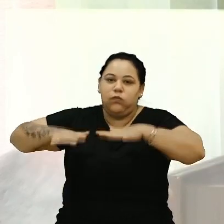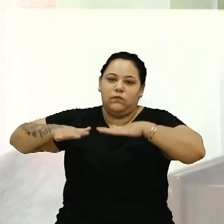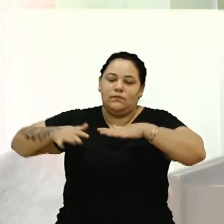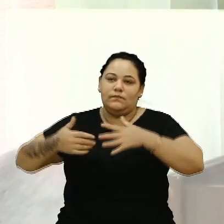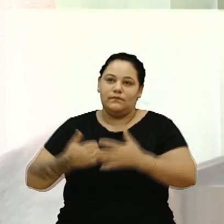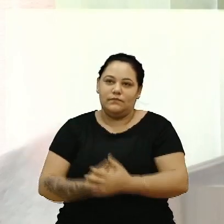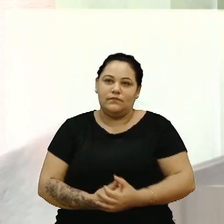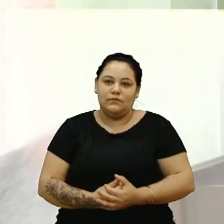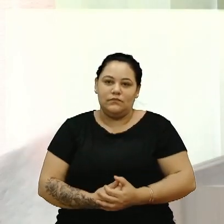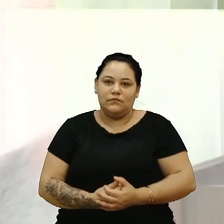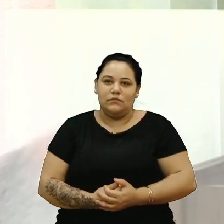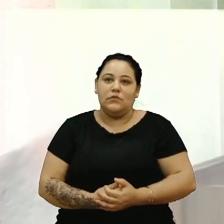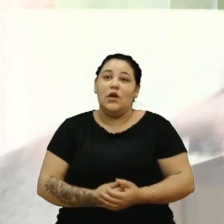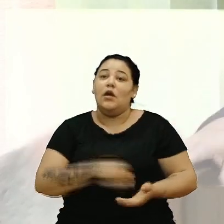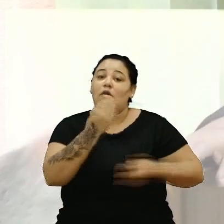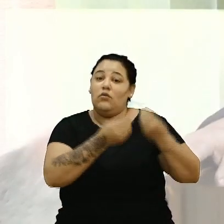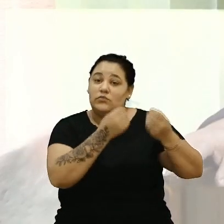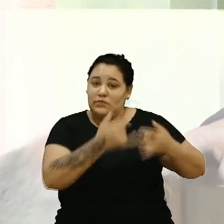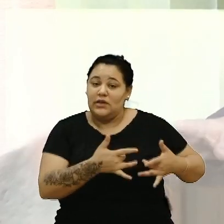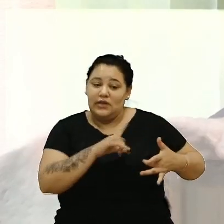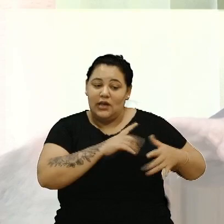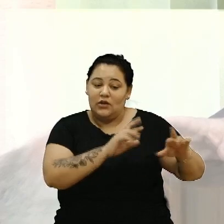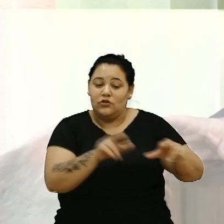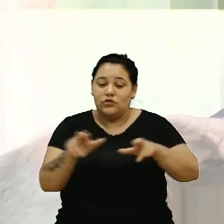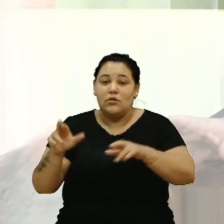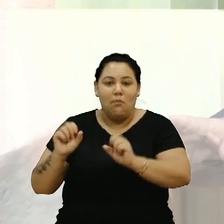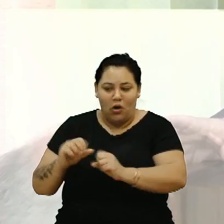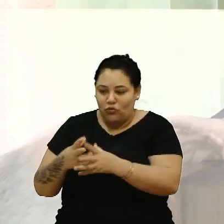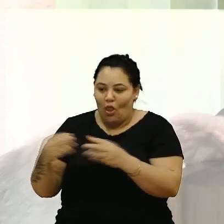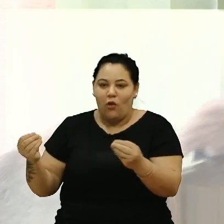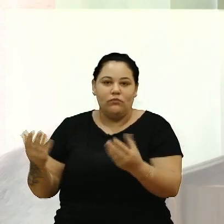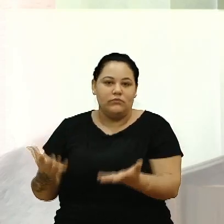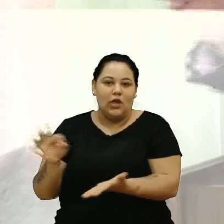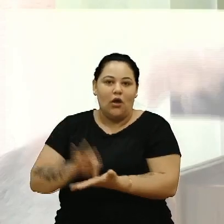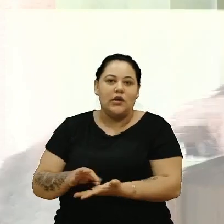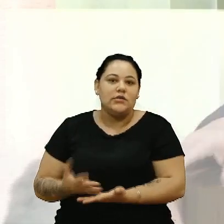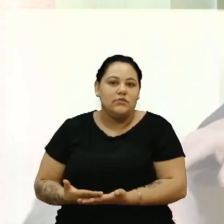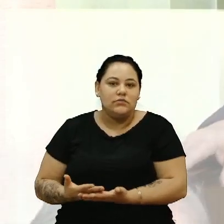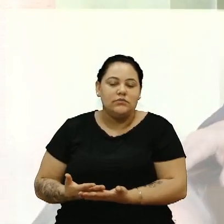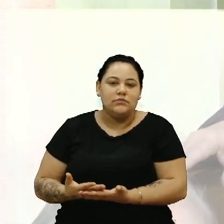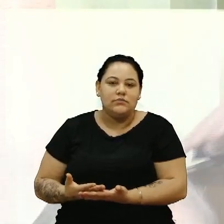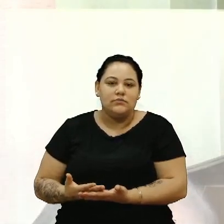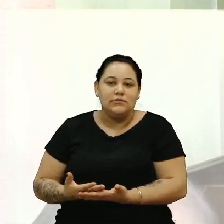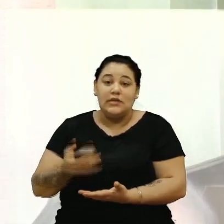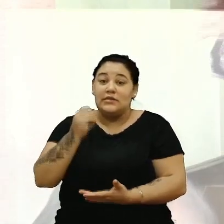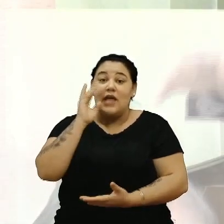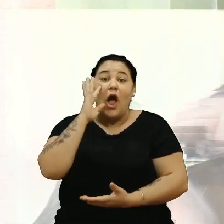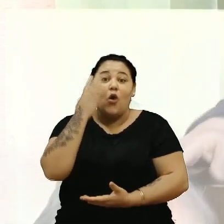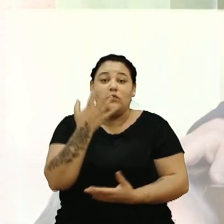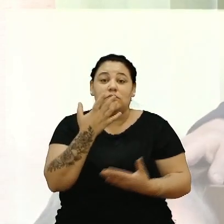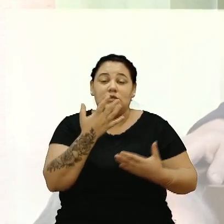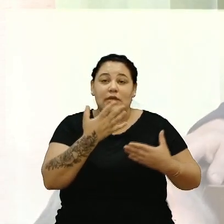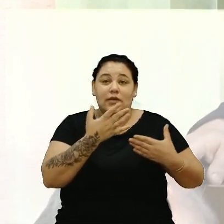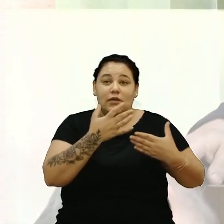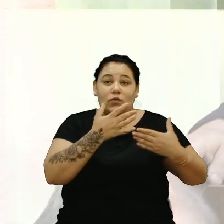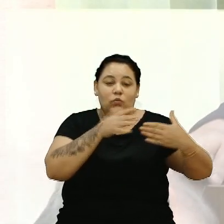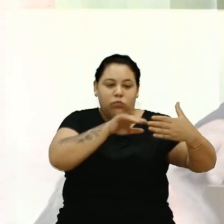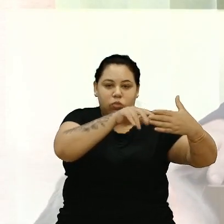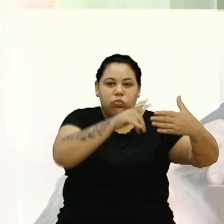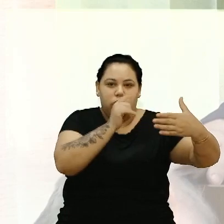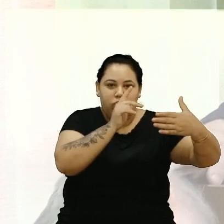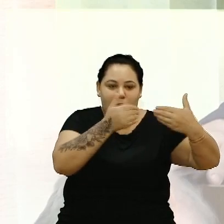como falou, tem regiões que podem até desaparecer, né? Com rompimento aí, com